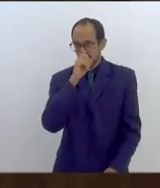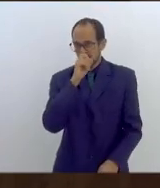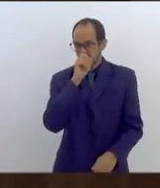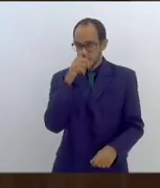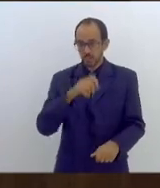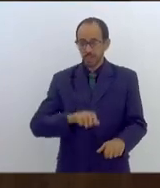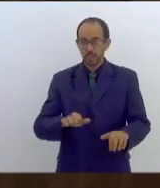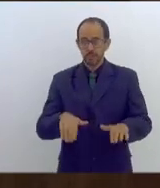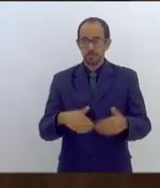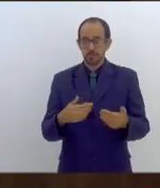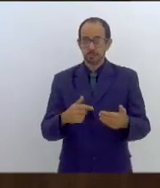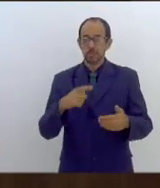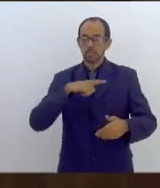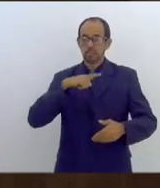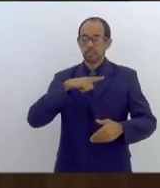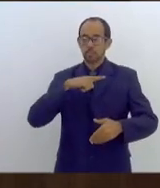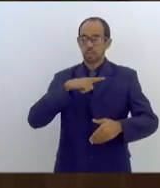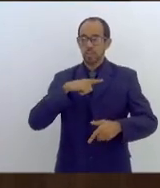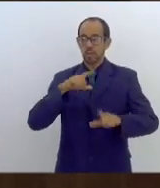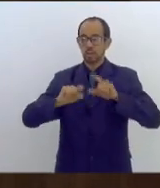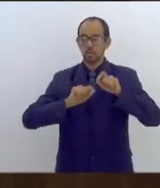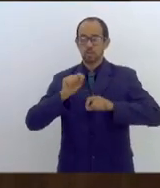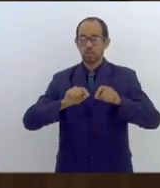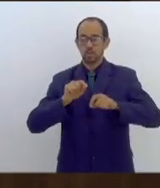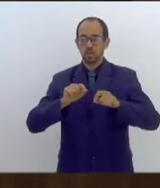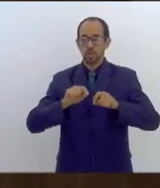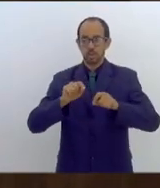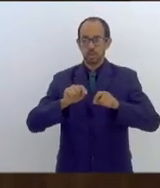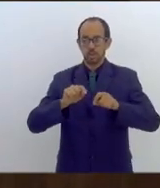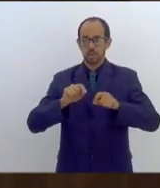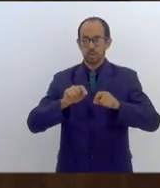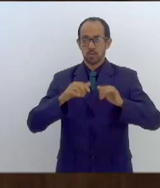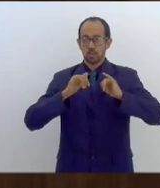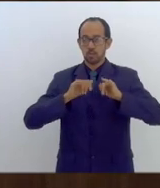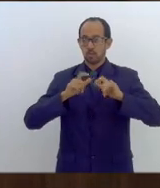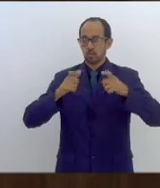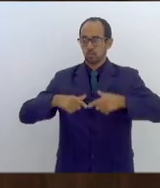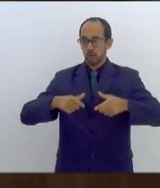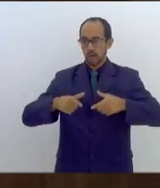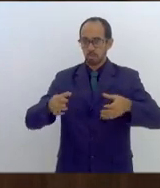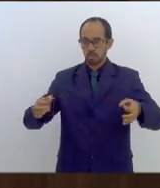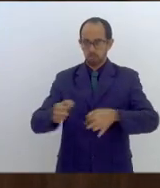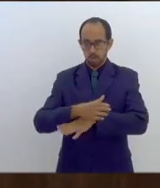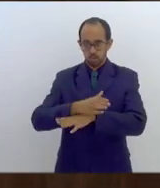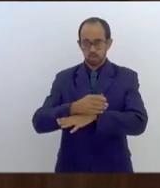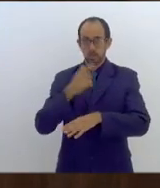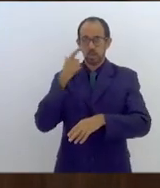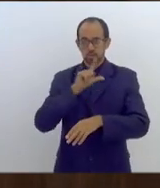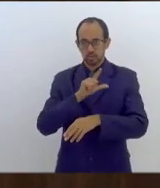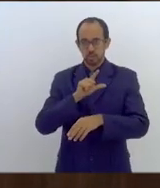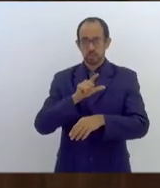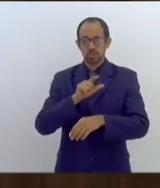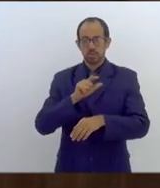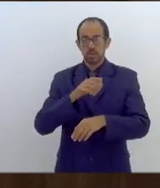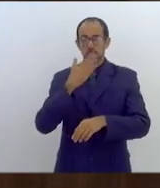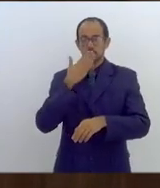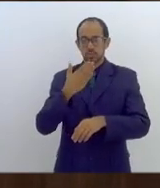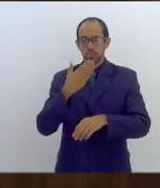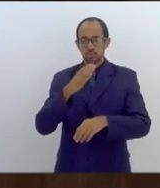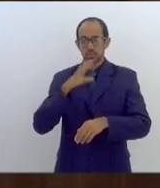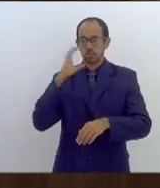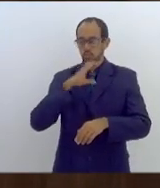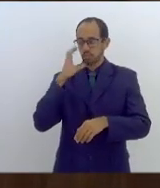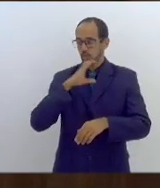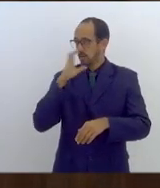tem um dispositivo já previamente acionado, pré-pronto, digamos assim, para ser acionado de maneira a socorrer no mais